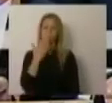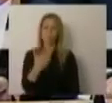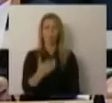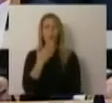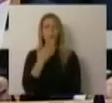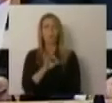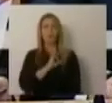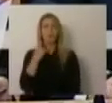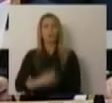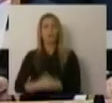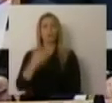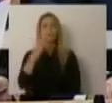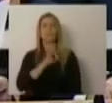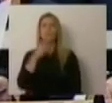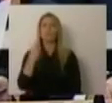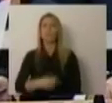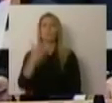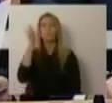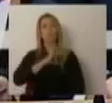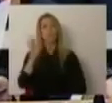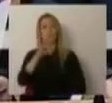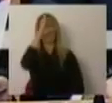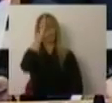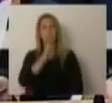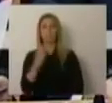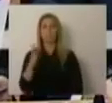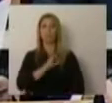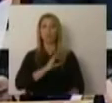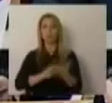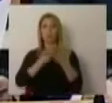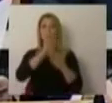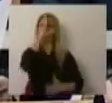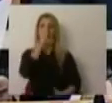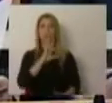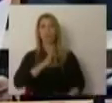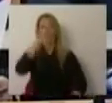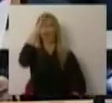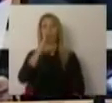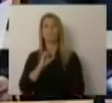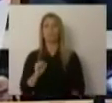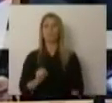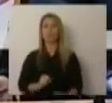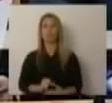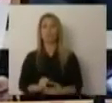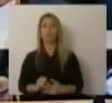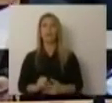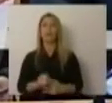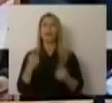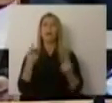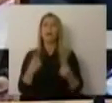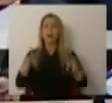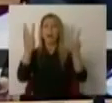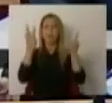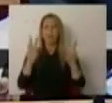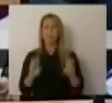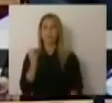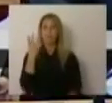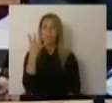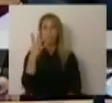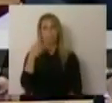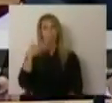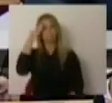Obrigada, Sr. Presidente. Sr. Presidente, Sr. Primeiro-Ministro, Sr. Secretário de Estado, Sr. Ministro, há 4 temas que nos parecem